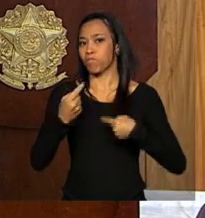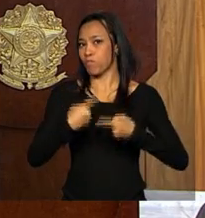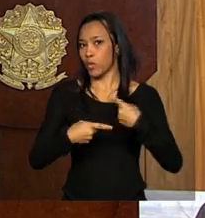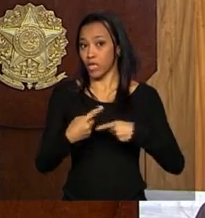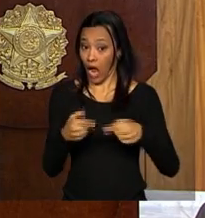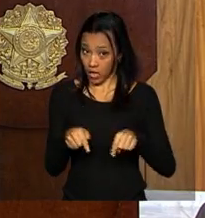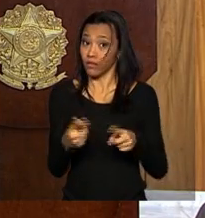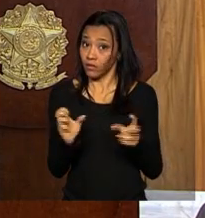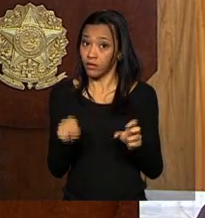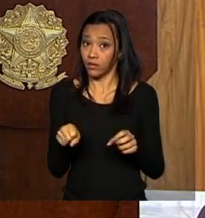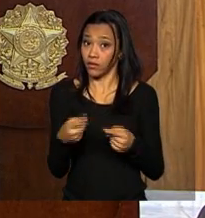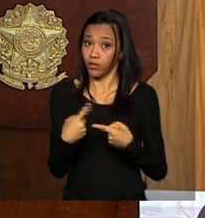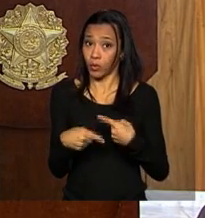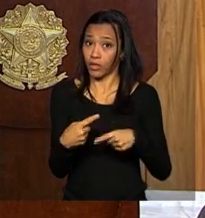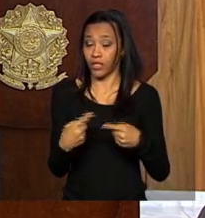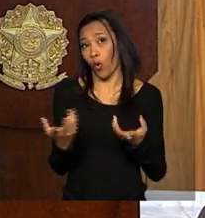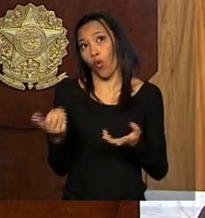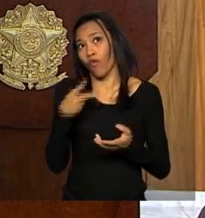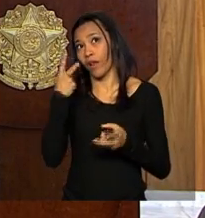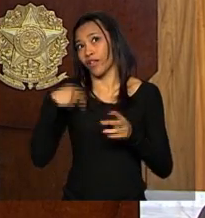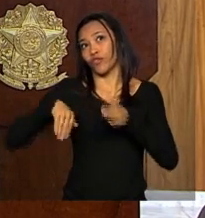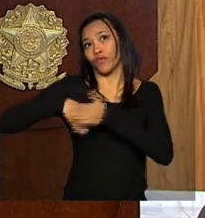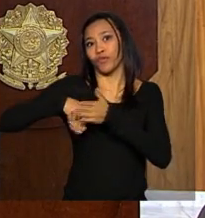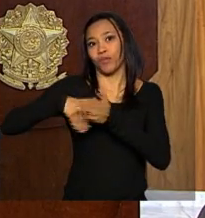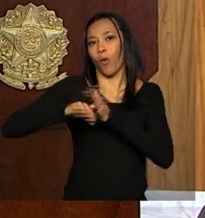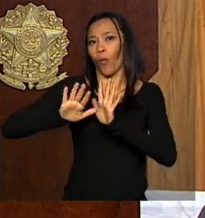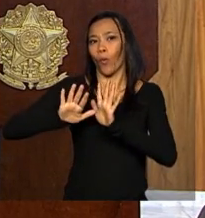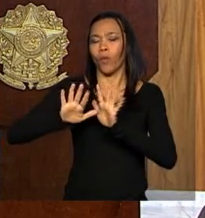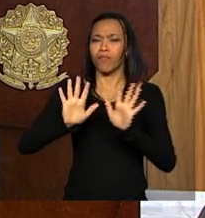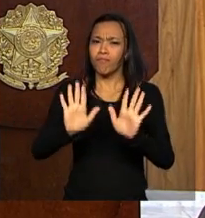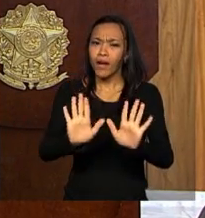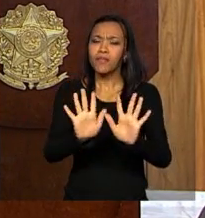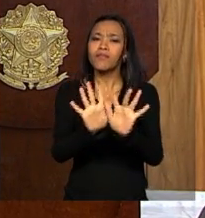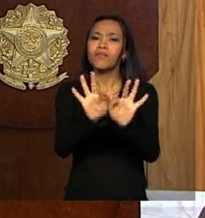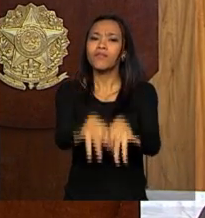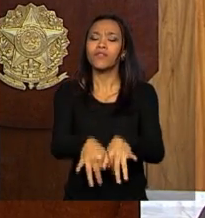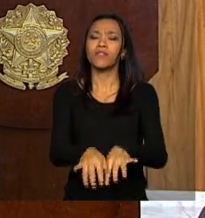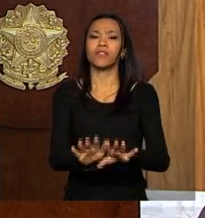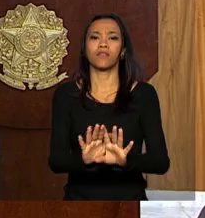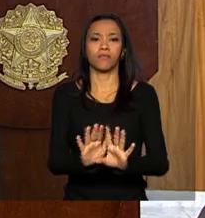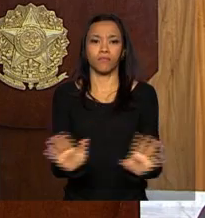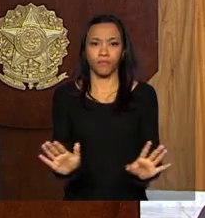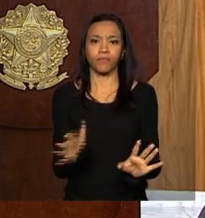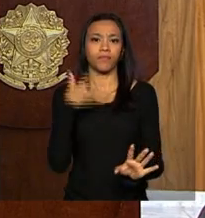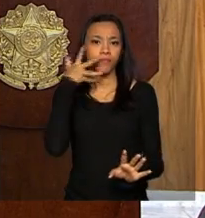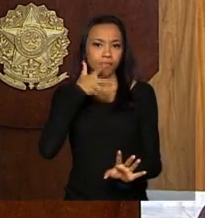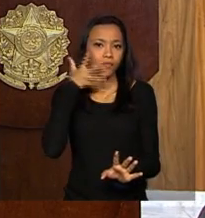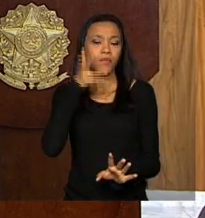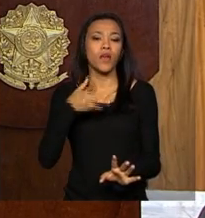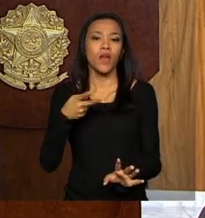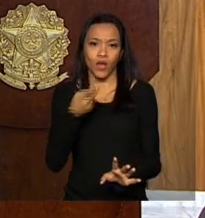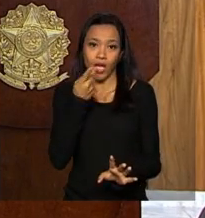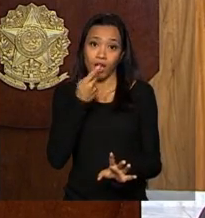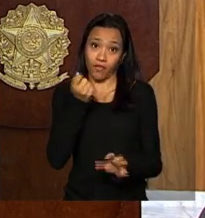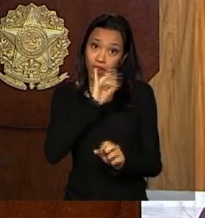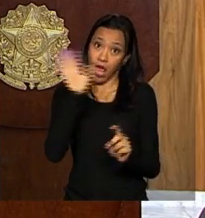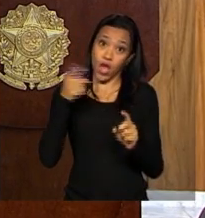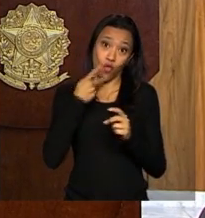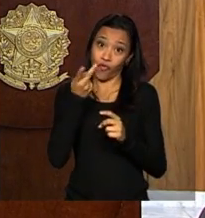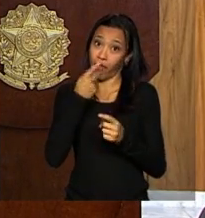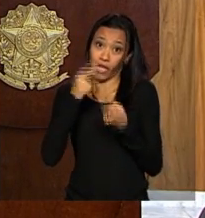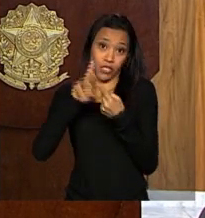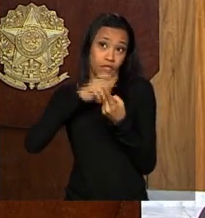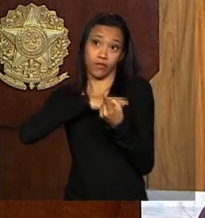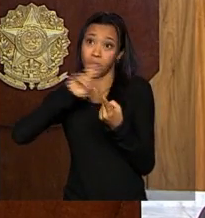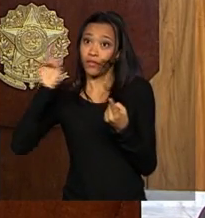sim, e tampouco de futebol. Mas para atenuar, eu quero deixar claro que eu não falei nem de religião, nem